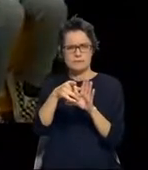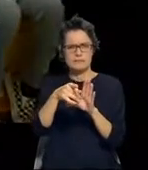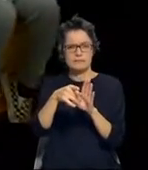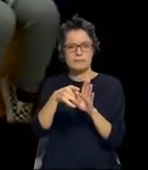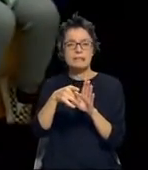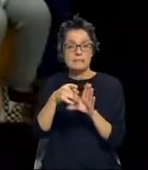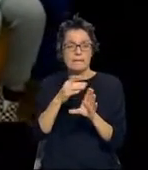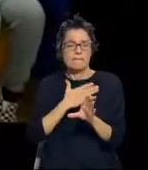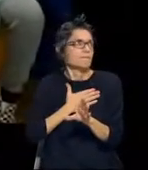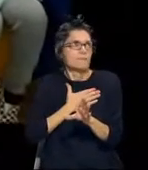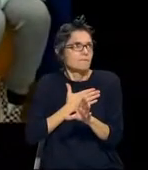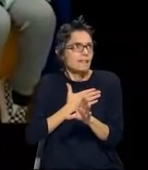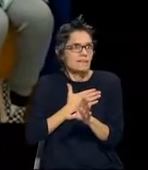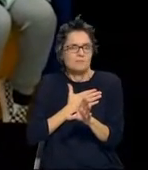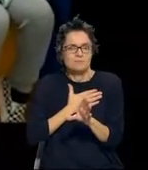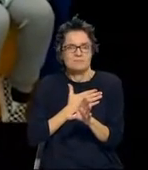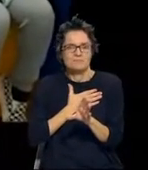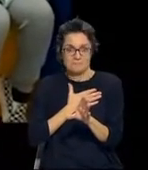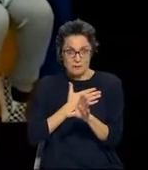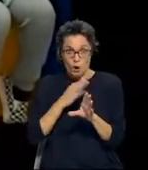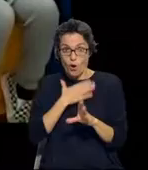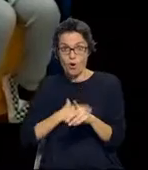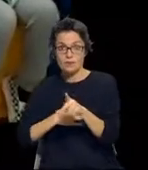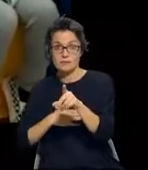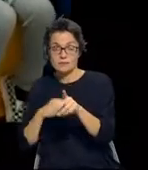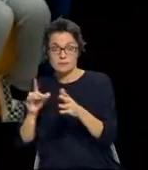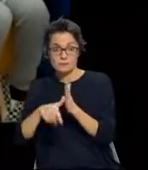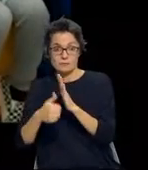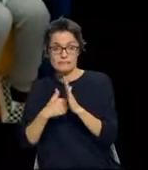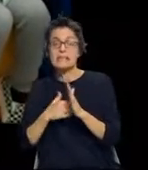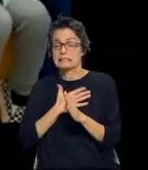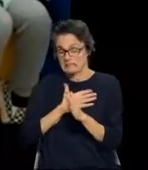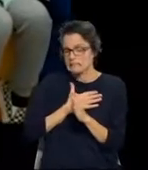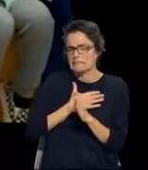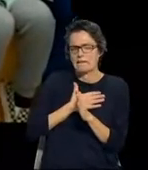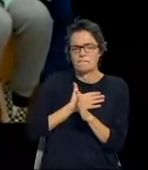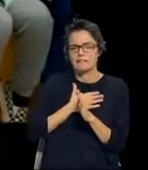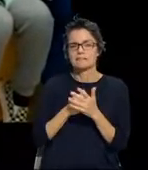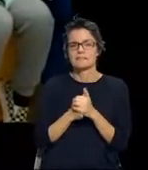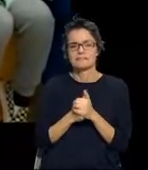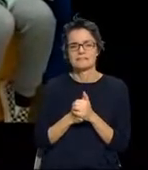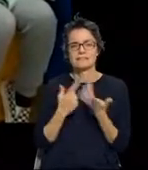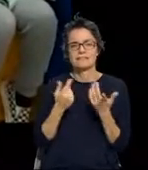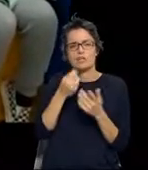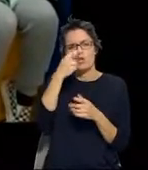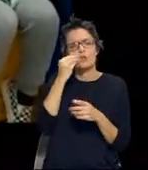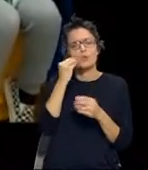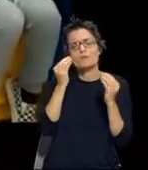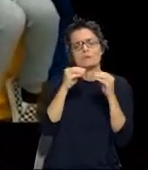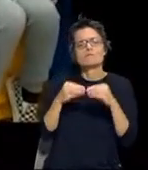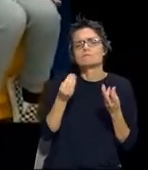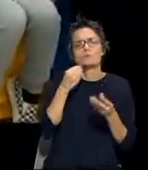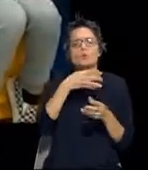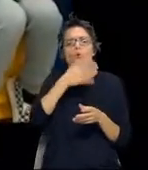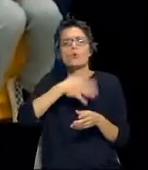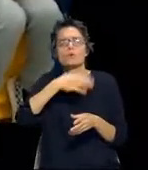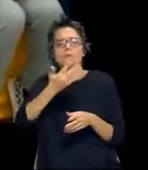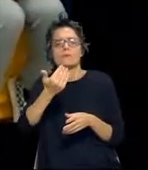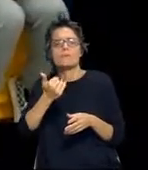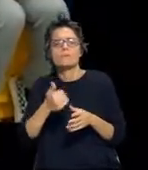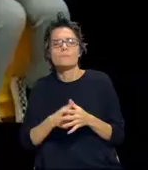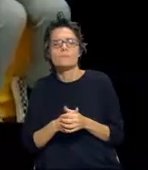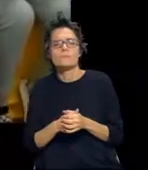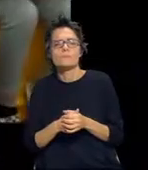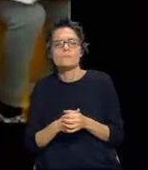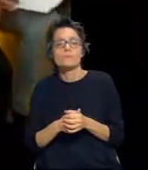Sim! E adoramos muito. É? Gostam de participar no projeto? Sim! Este ano fizeram a história como? Contem lá. Fizemos